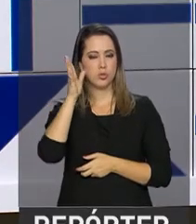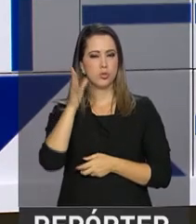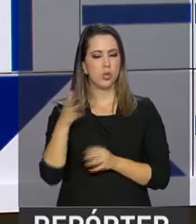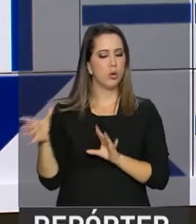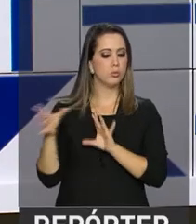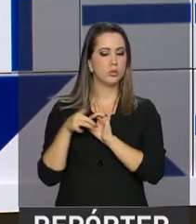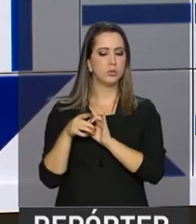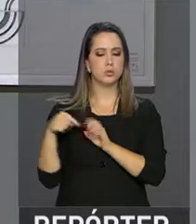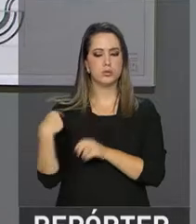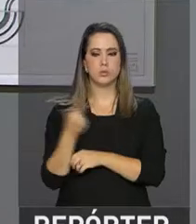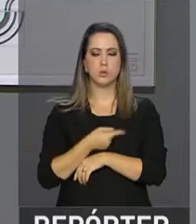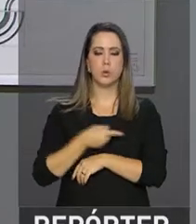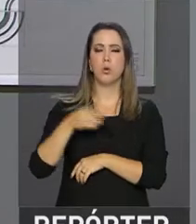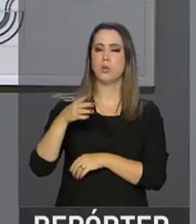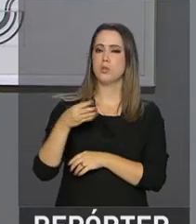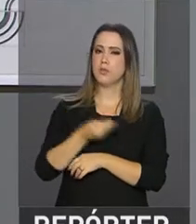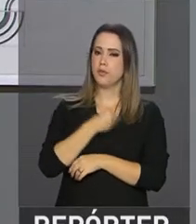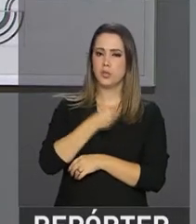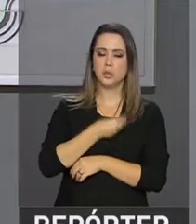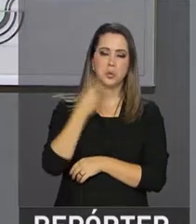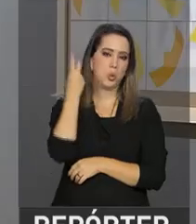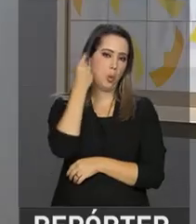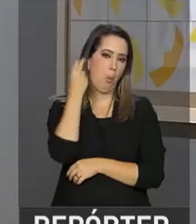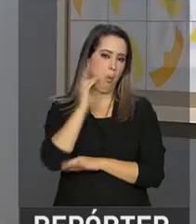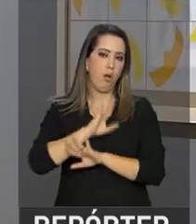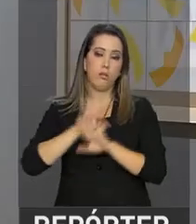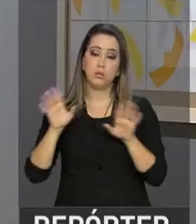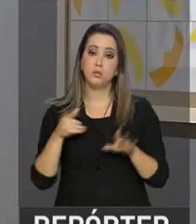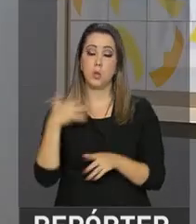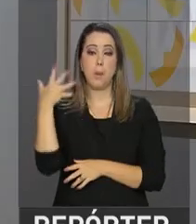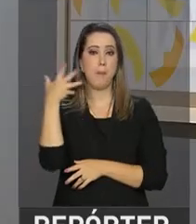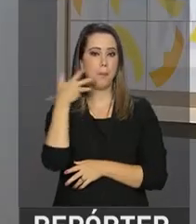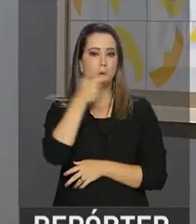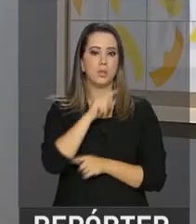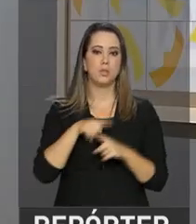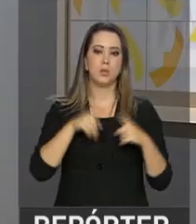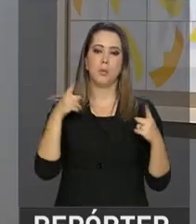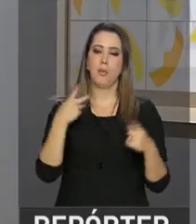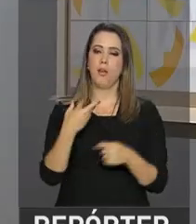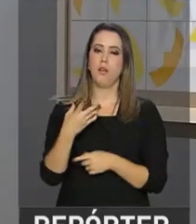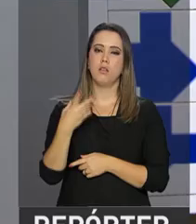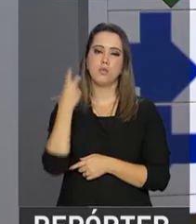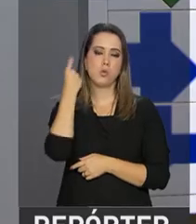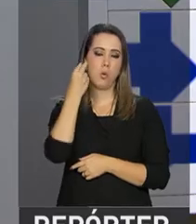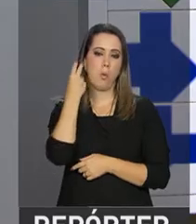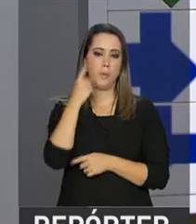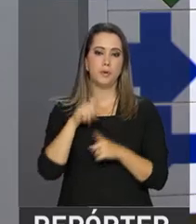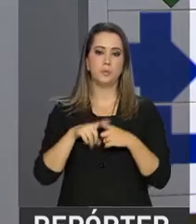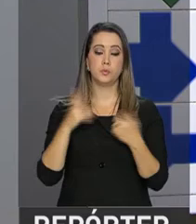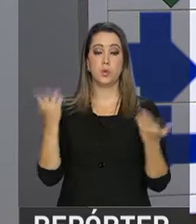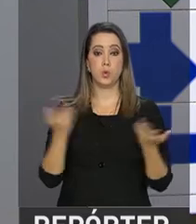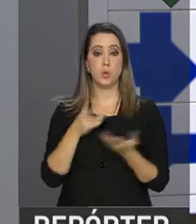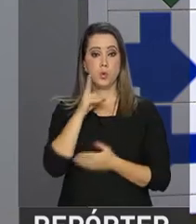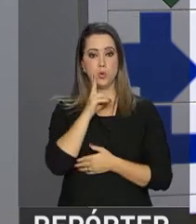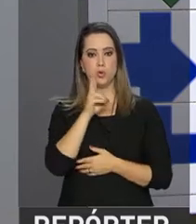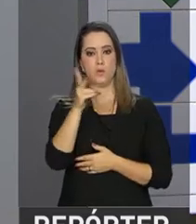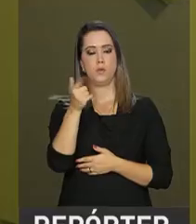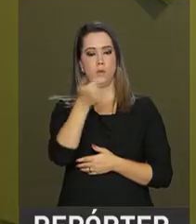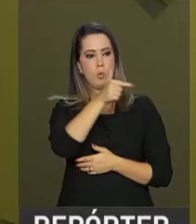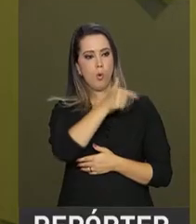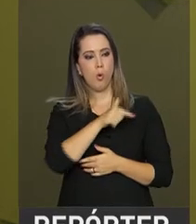integrado e natural pra gente bell mais natural e ver outras possibilidades